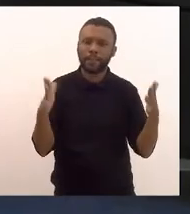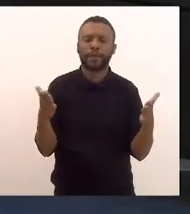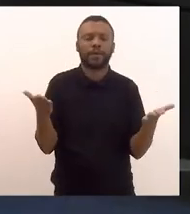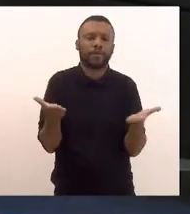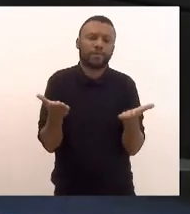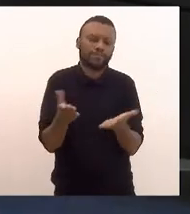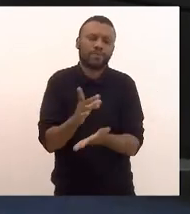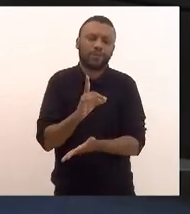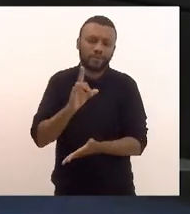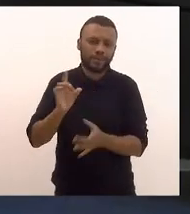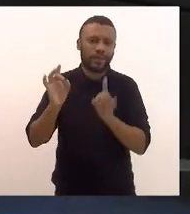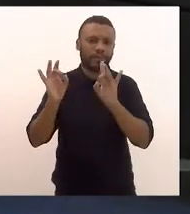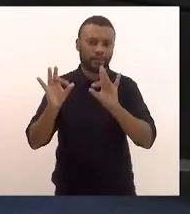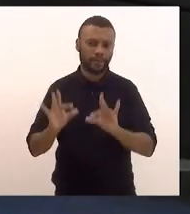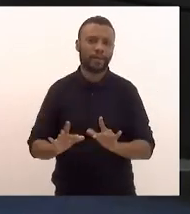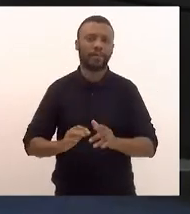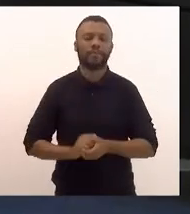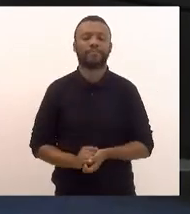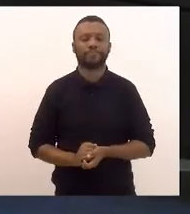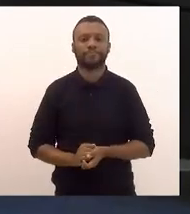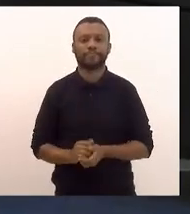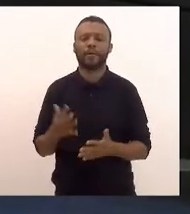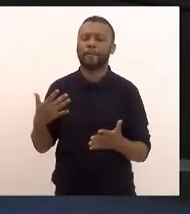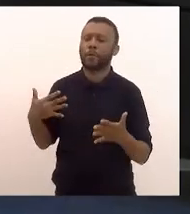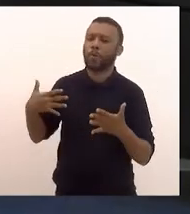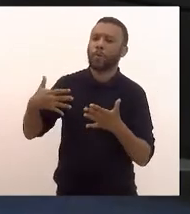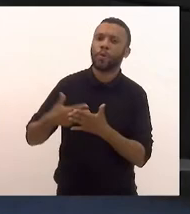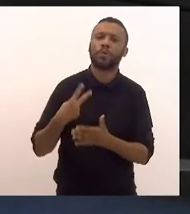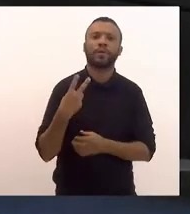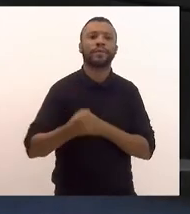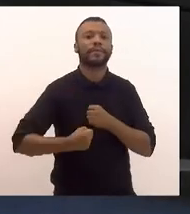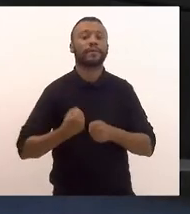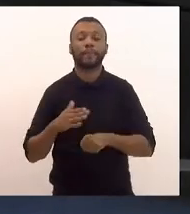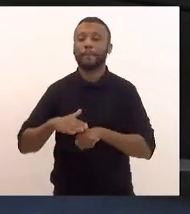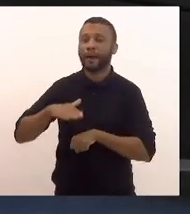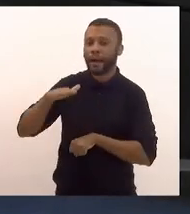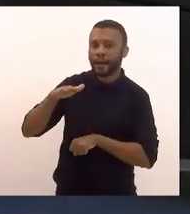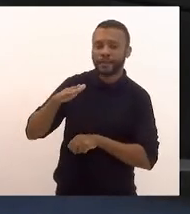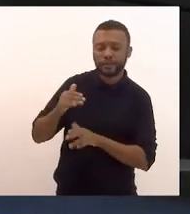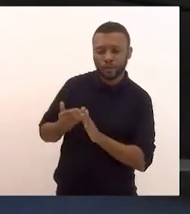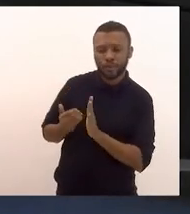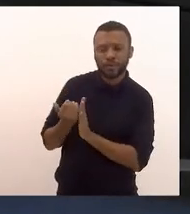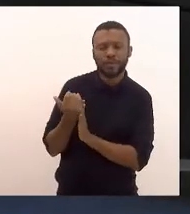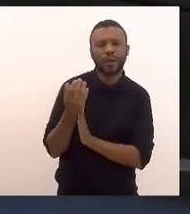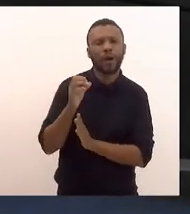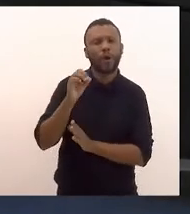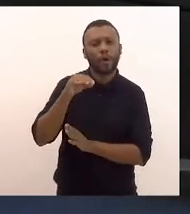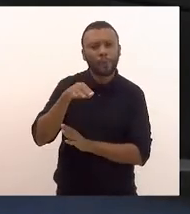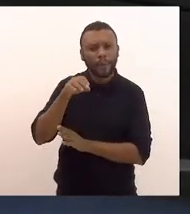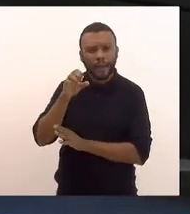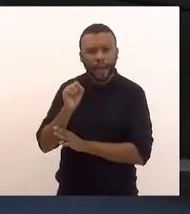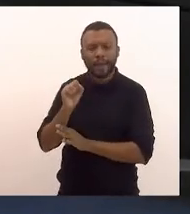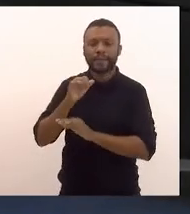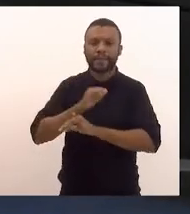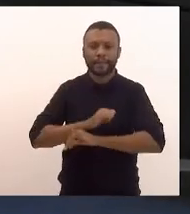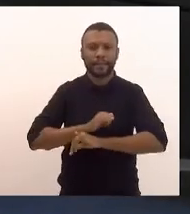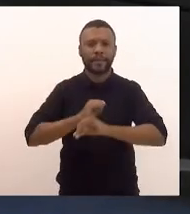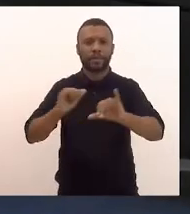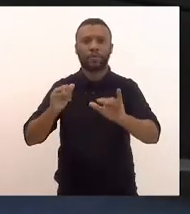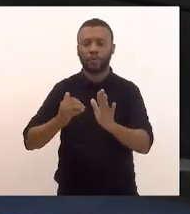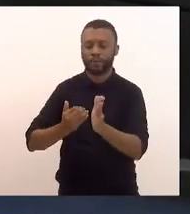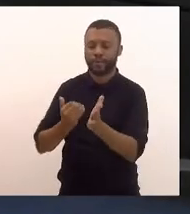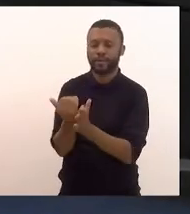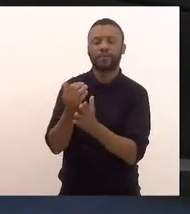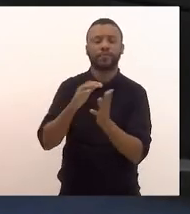de hoje decorridos mais de dois anos desde que a Organização Mundial de Saúde declarou a